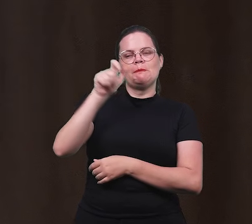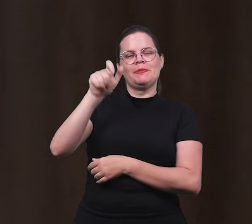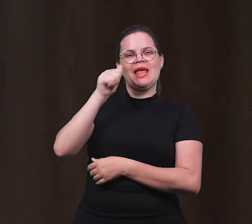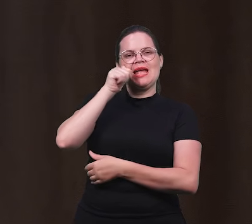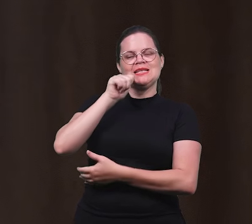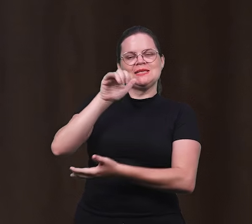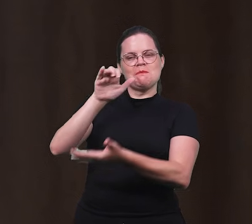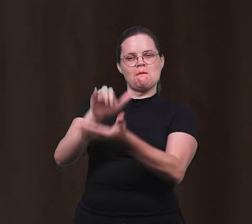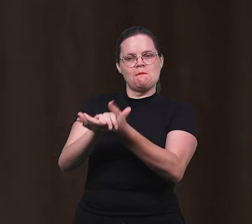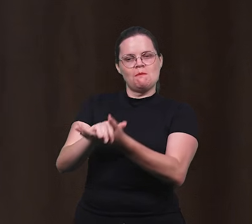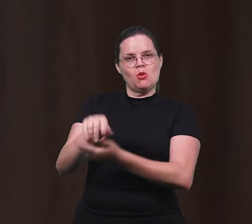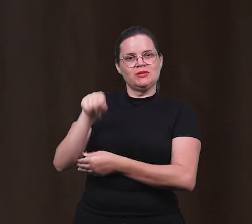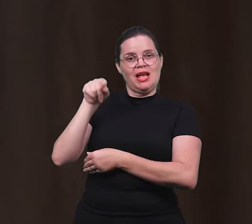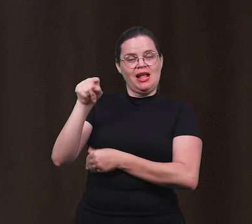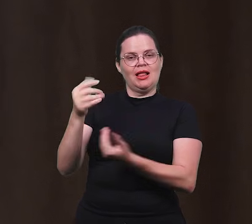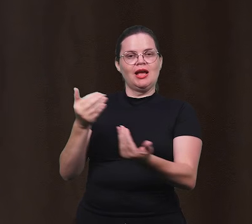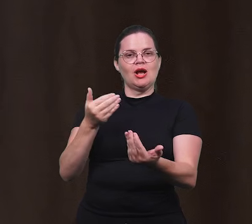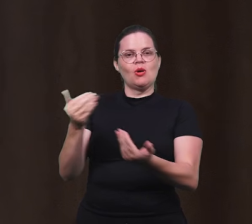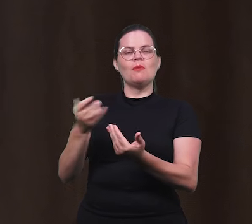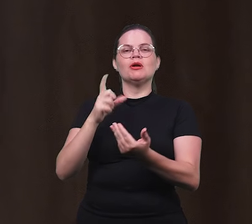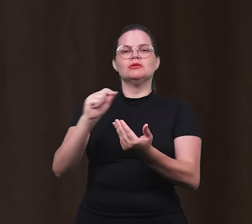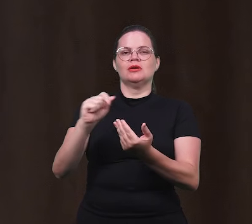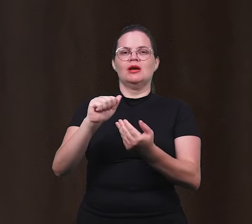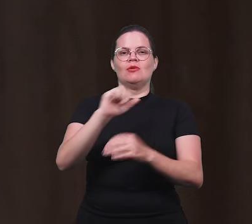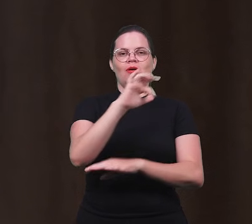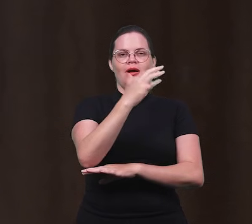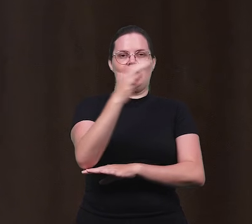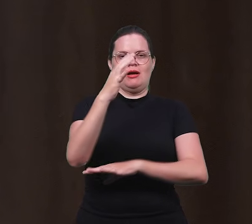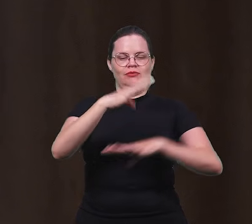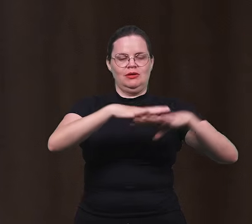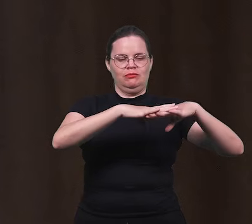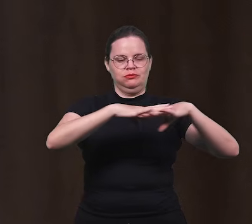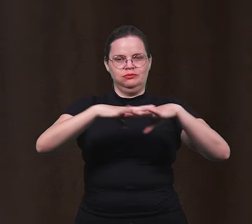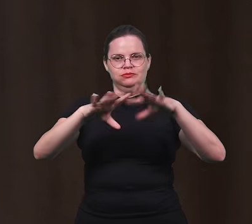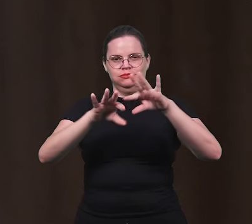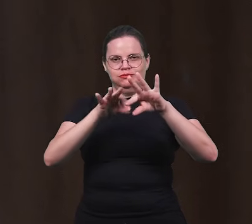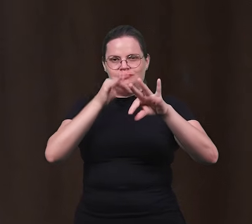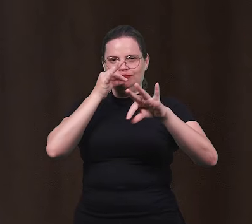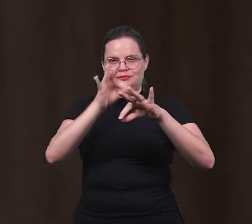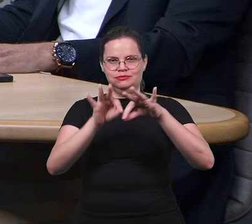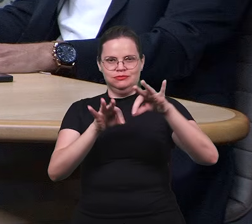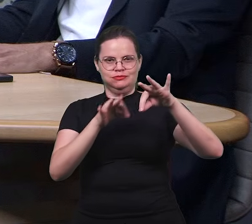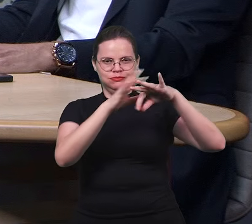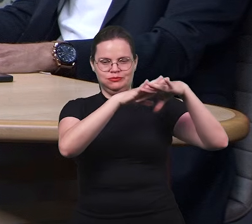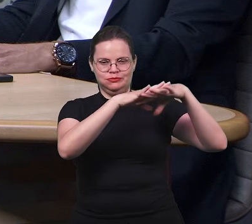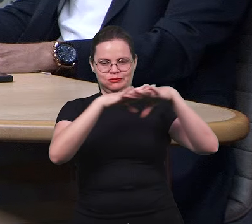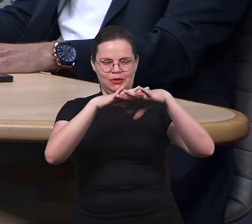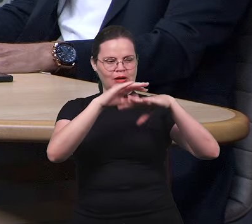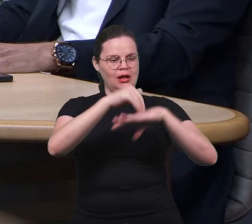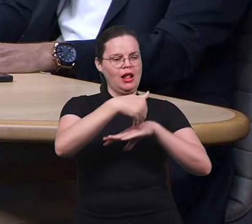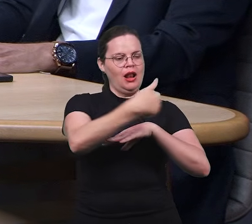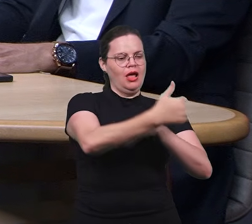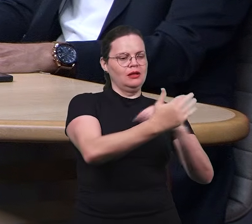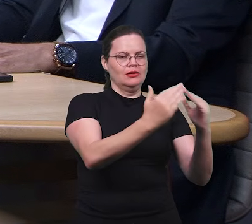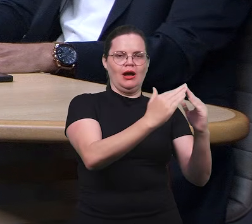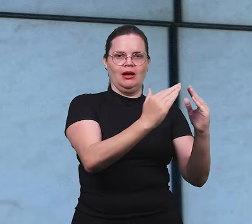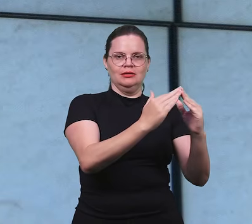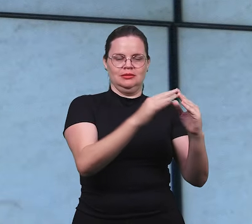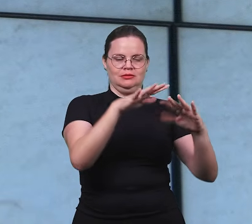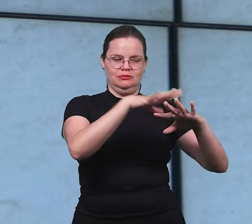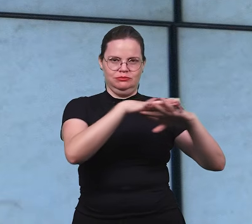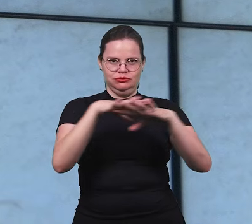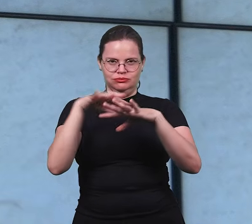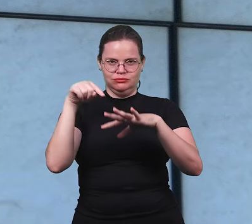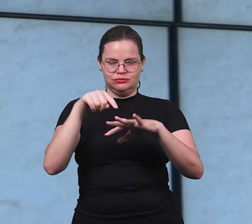a videira ao lado da nossa casa. Aqui comigo, o pastor Guilherme, a paz do Senhor. Paz do Senhor,